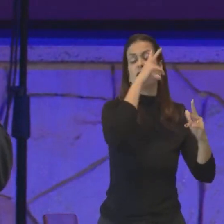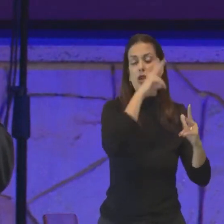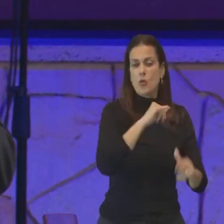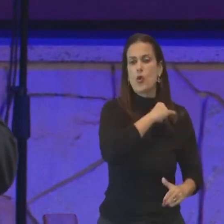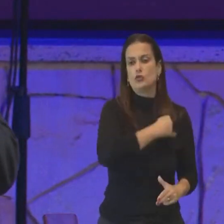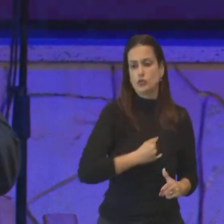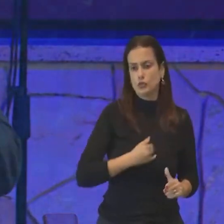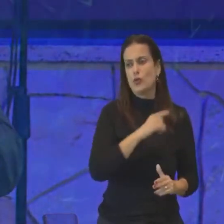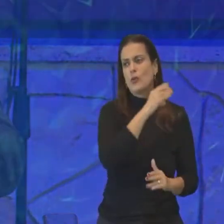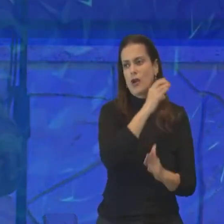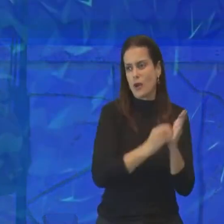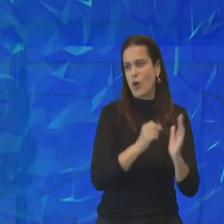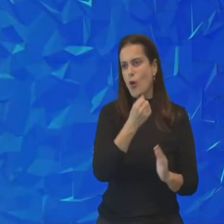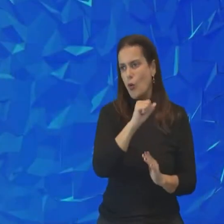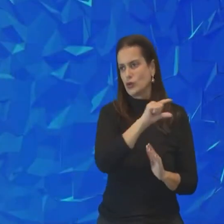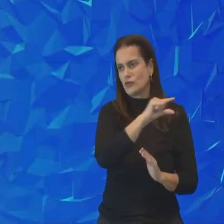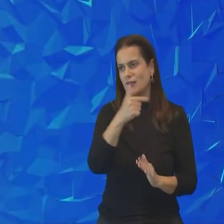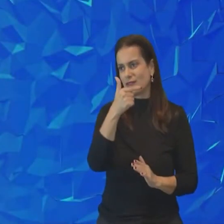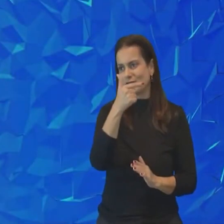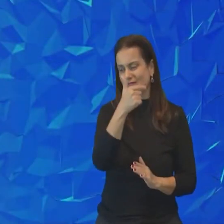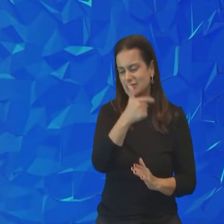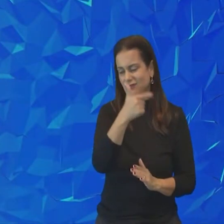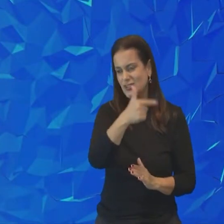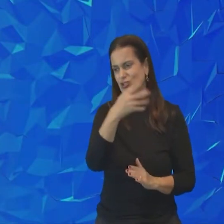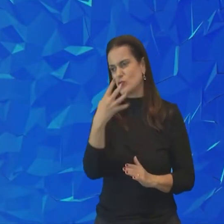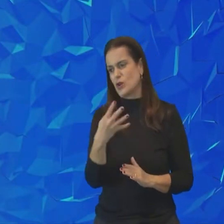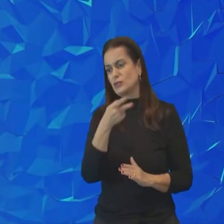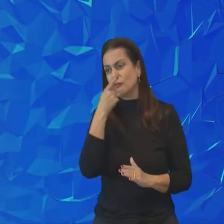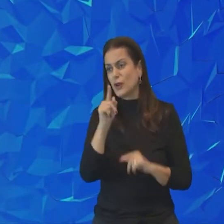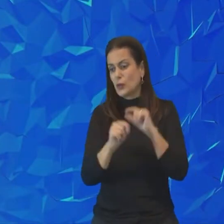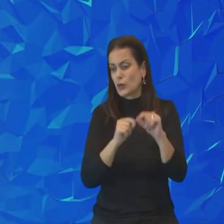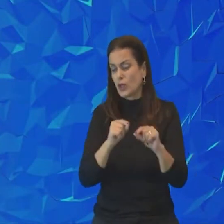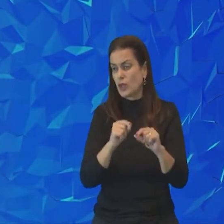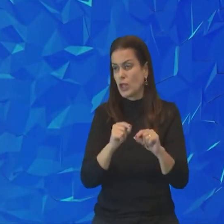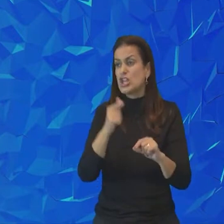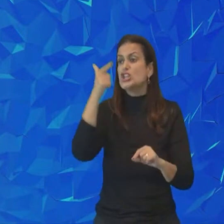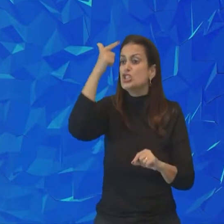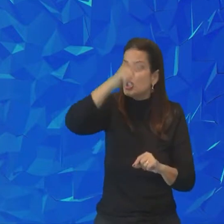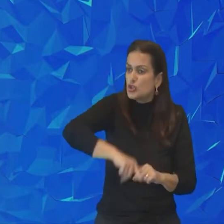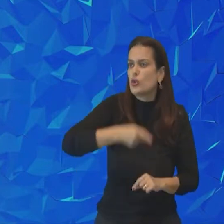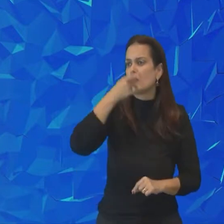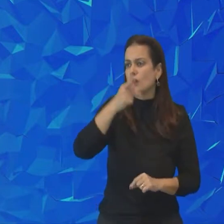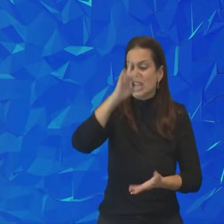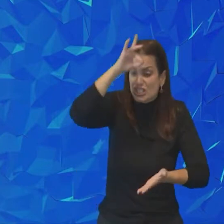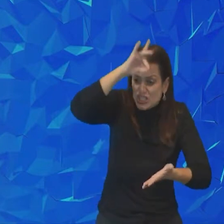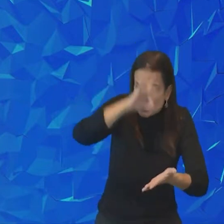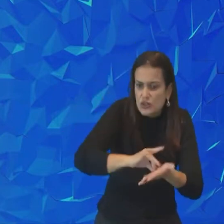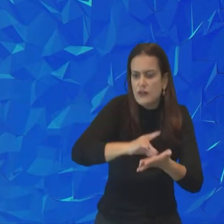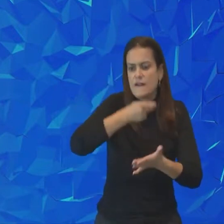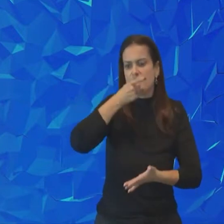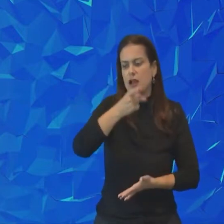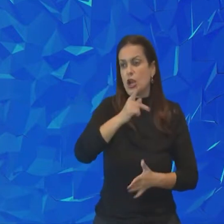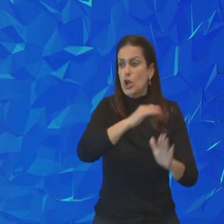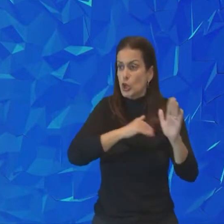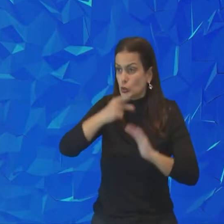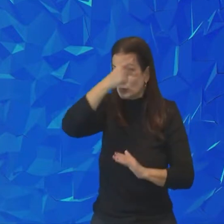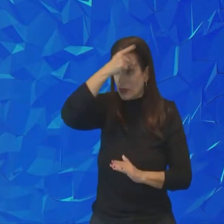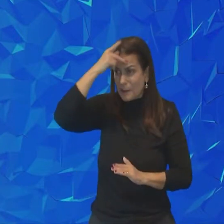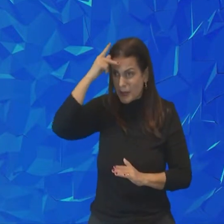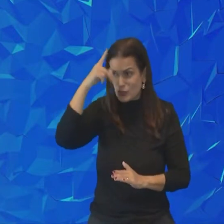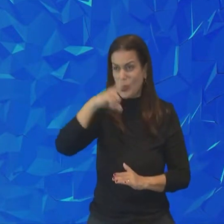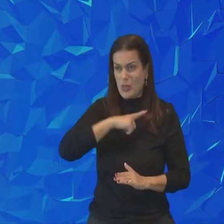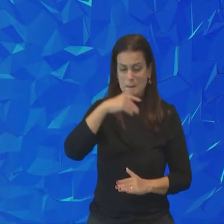34, está aí para vocês. Replicou-lhe Jesus: em verdade vos digo, todo o que